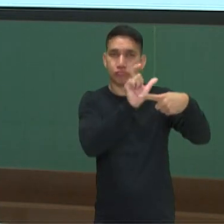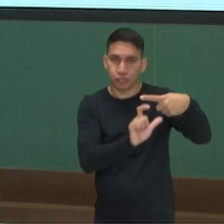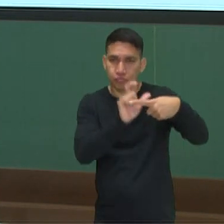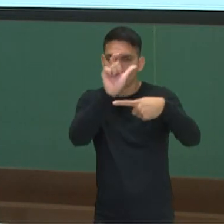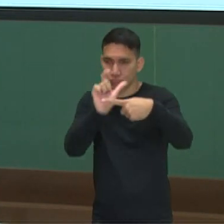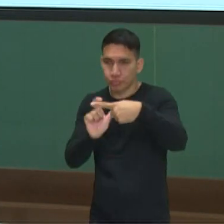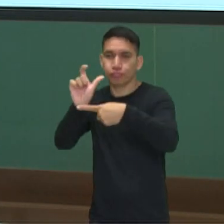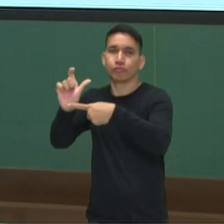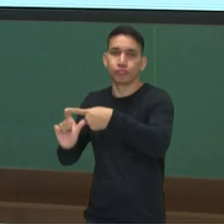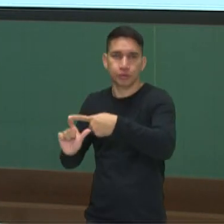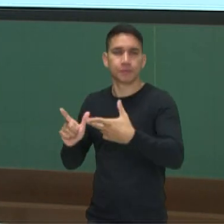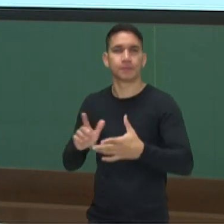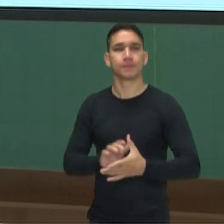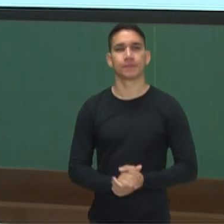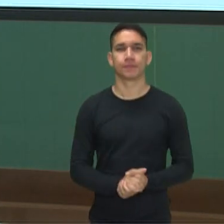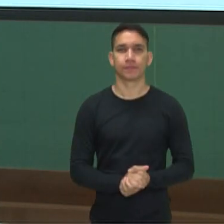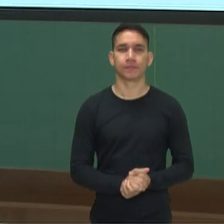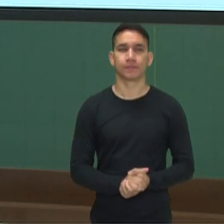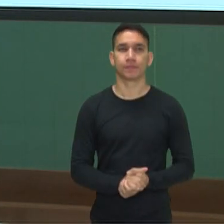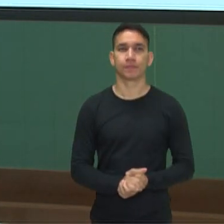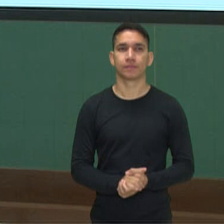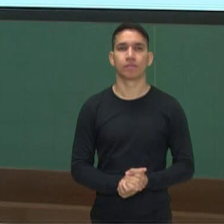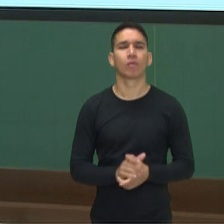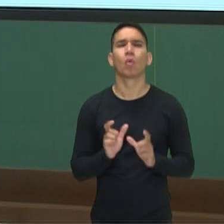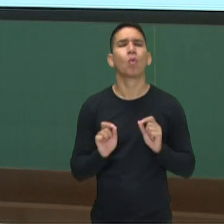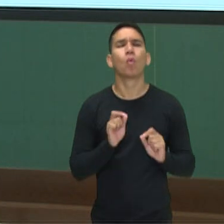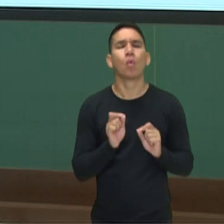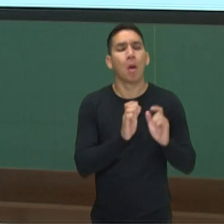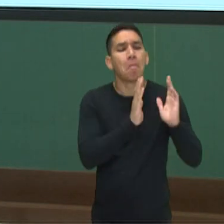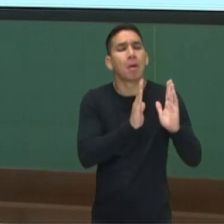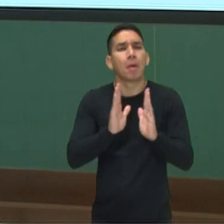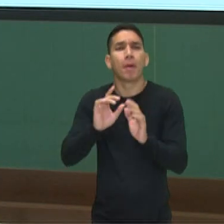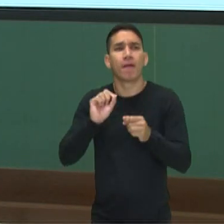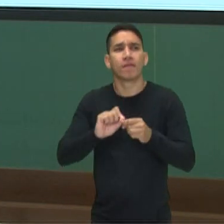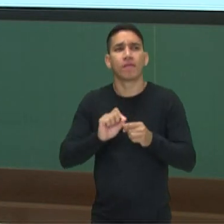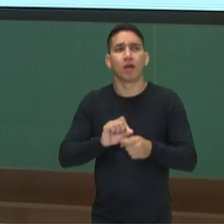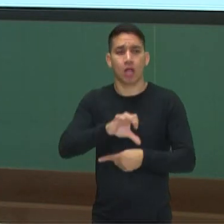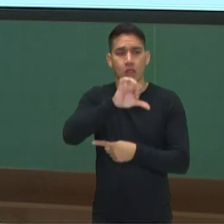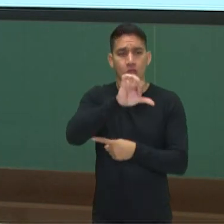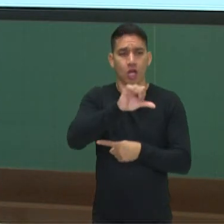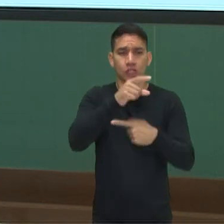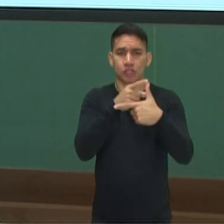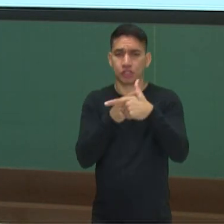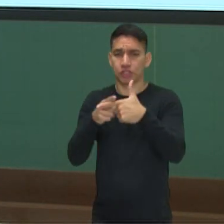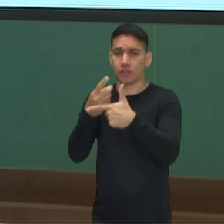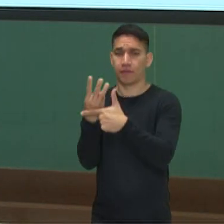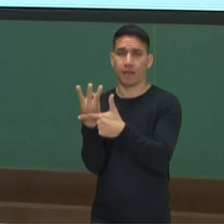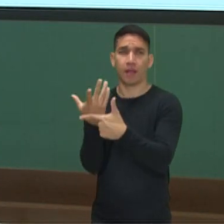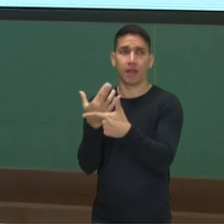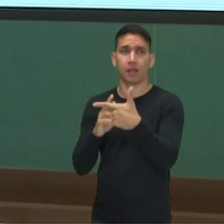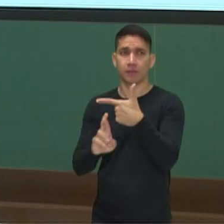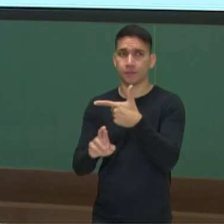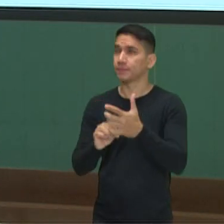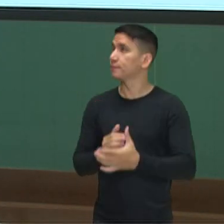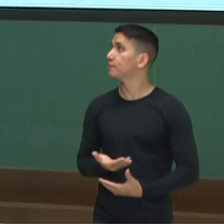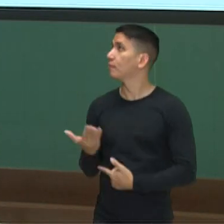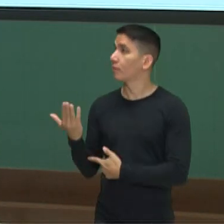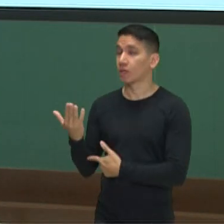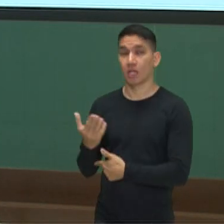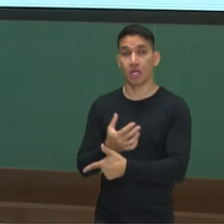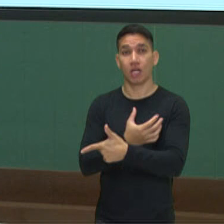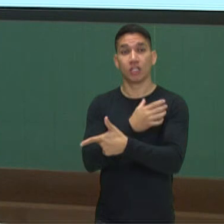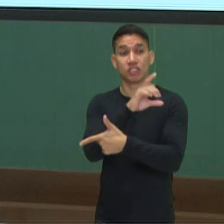fizemos. Termo a termo, o que vai acontecer? O 9 vou dividir pelo 3, o x à quinta pelo